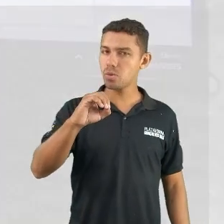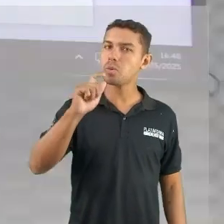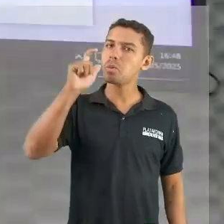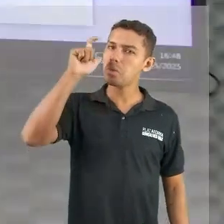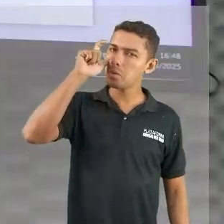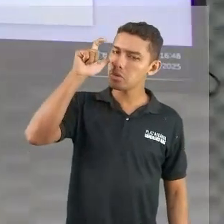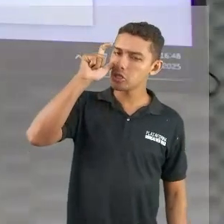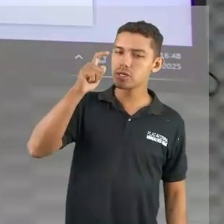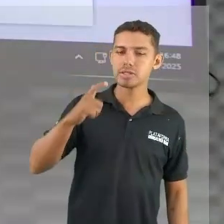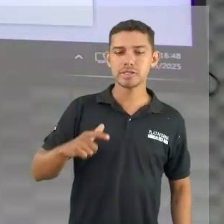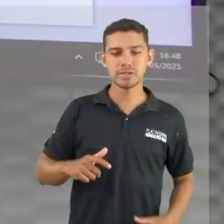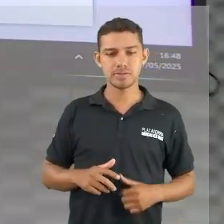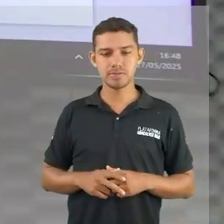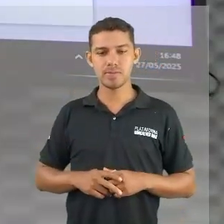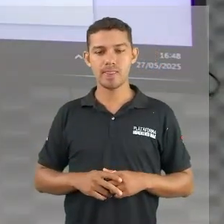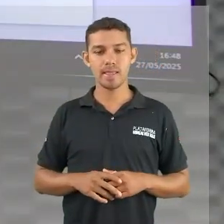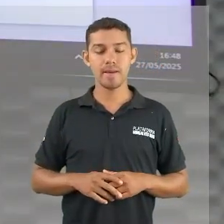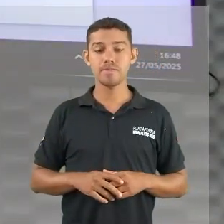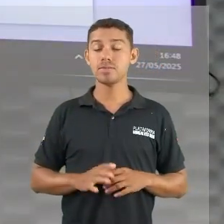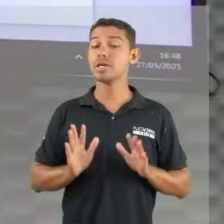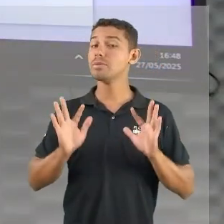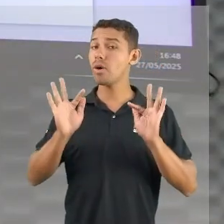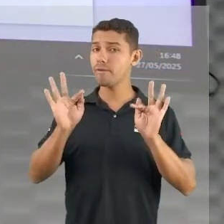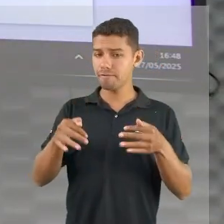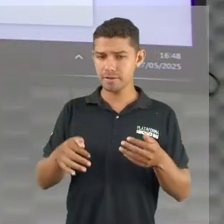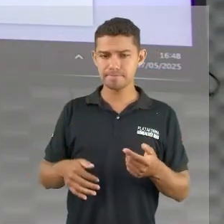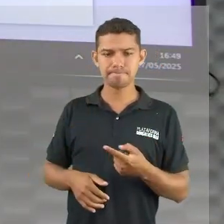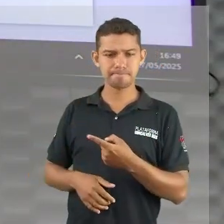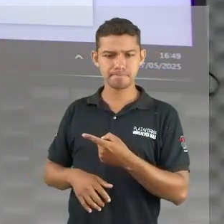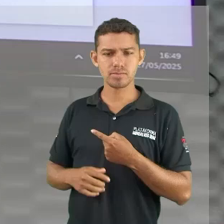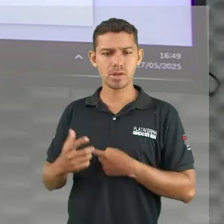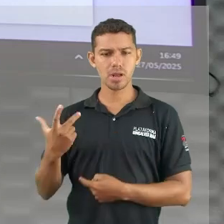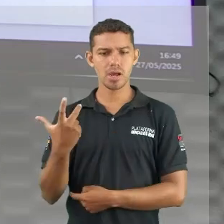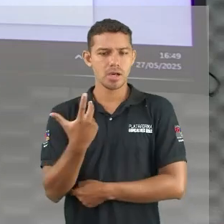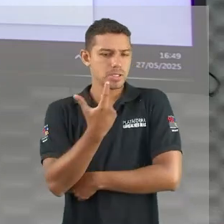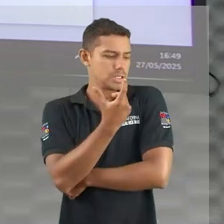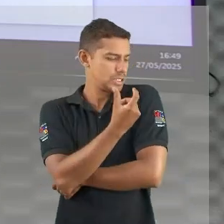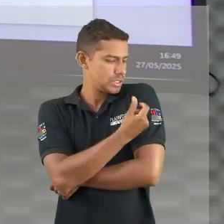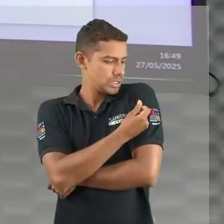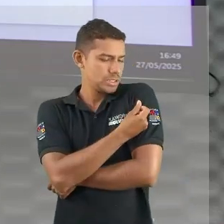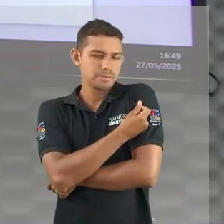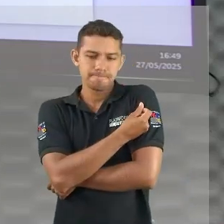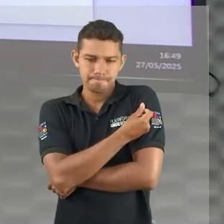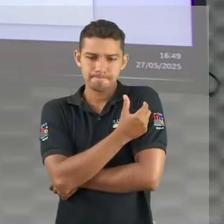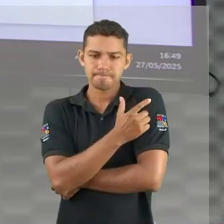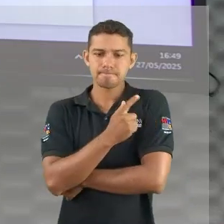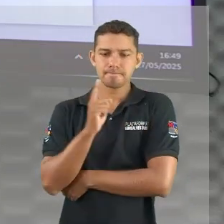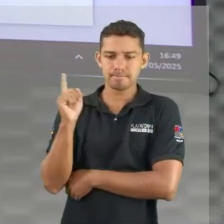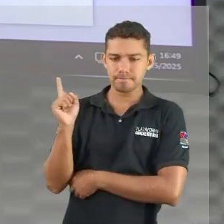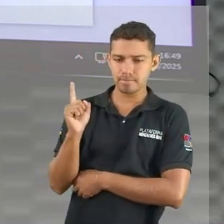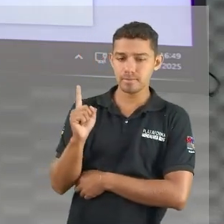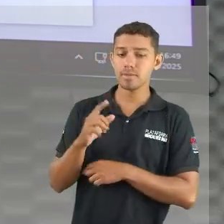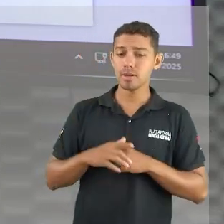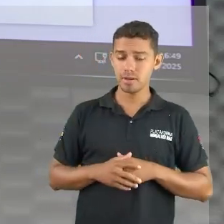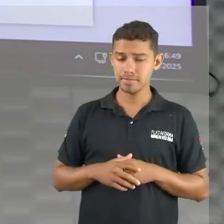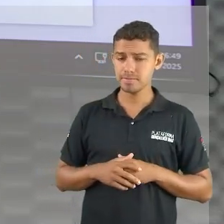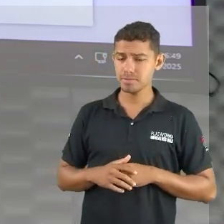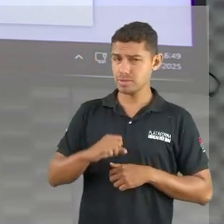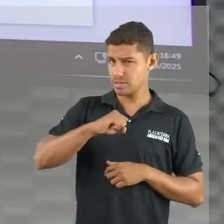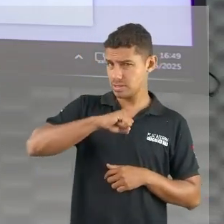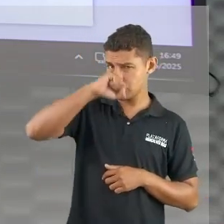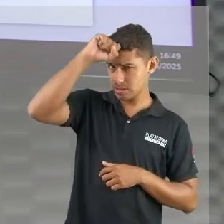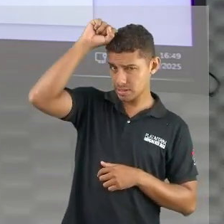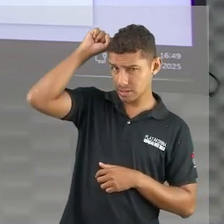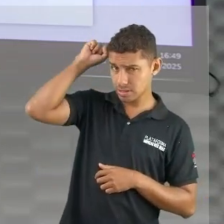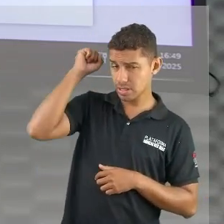interessante. E por fim, as seringas. Né? Então, as seringas, séculos